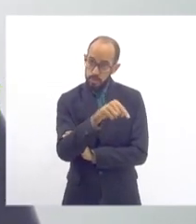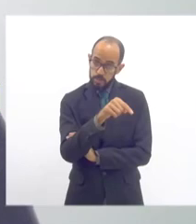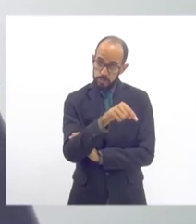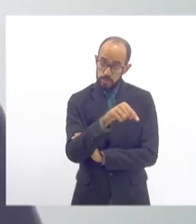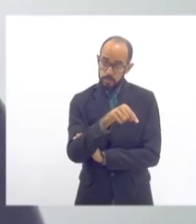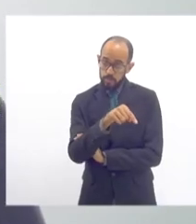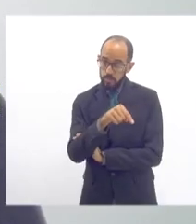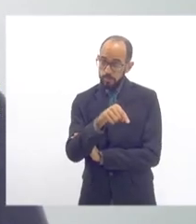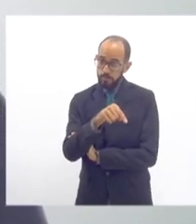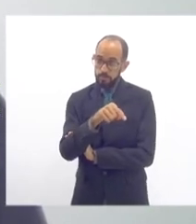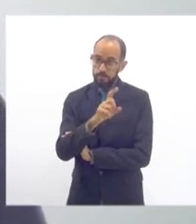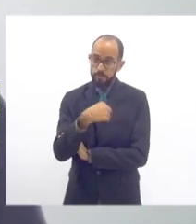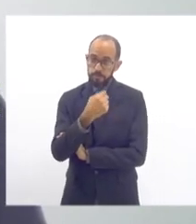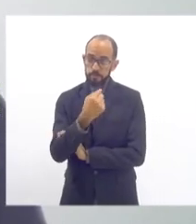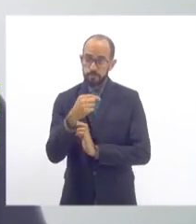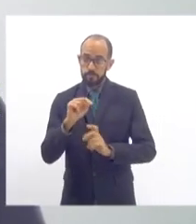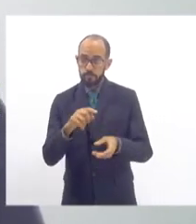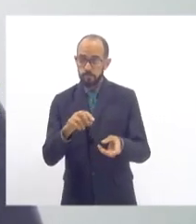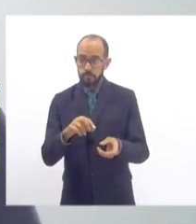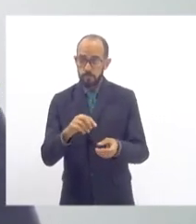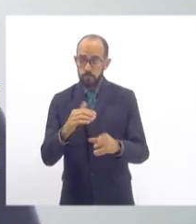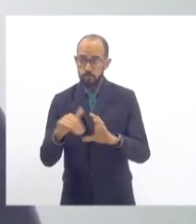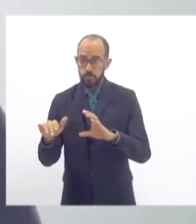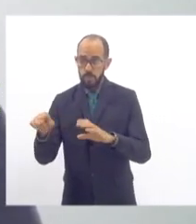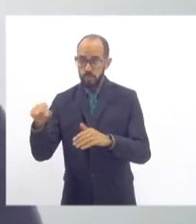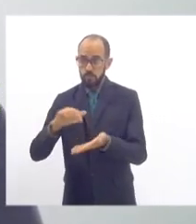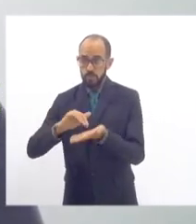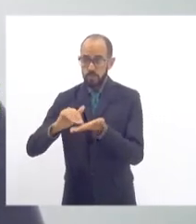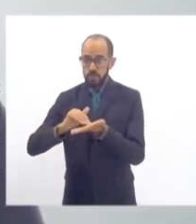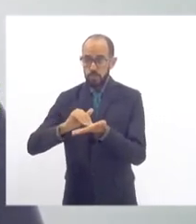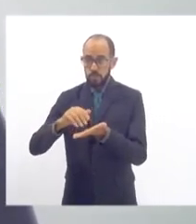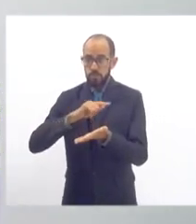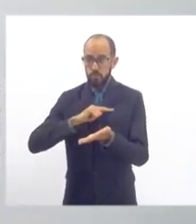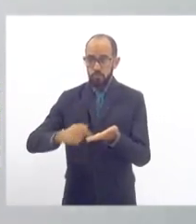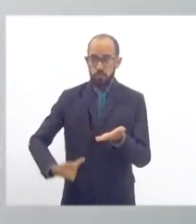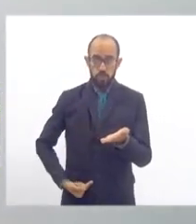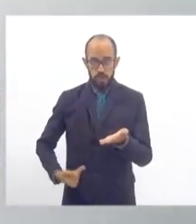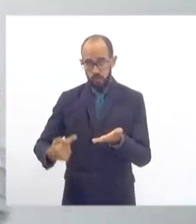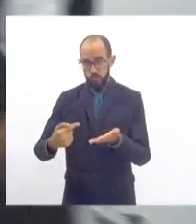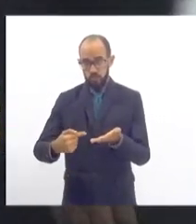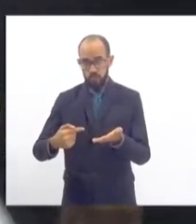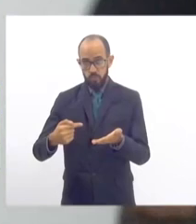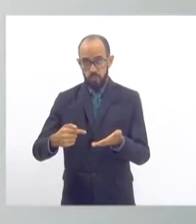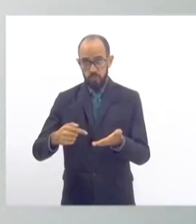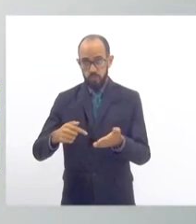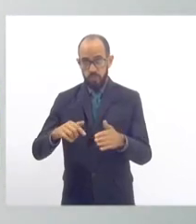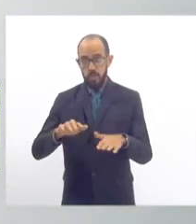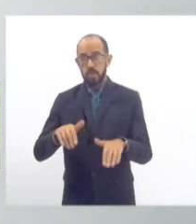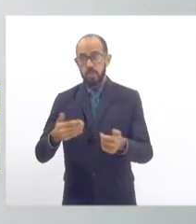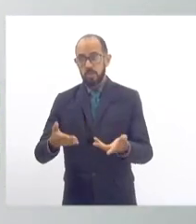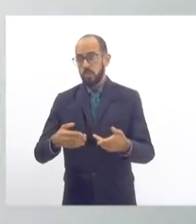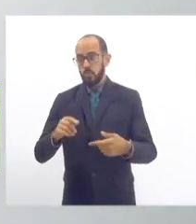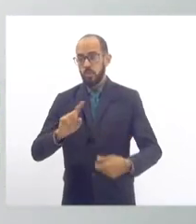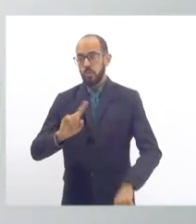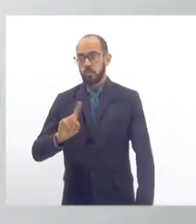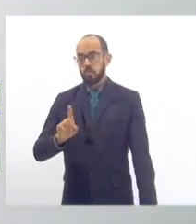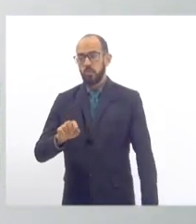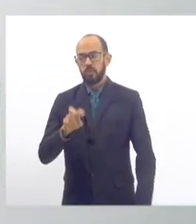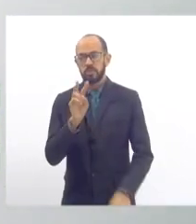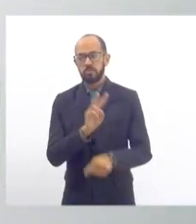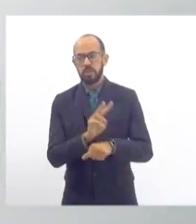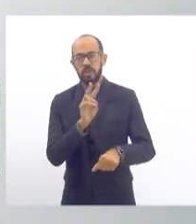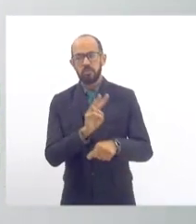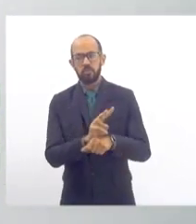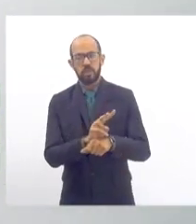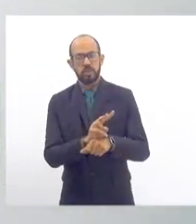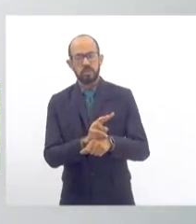manda o recurso para a Secretaria de Governo, e polícia. Enfim, eu não estou aqui fazendo nenhuma defesa de não aprovação